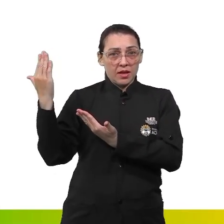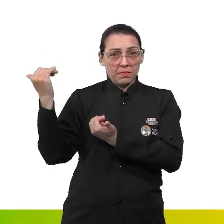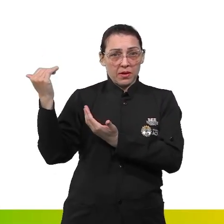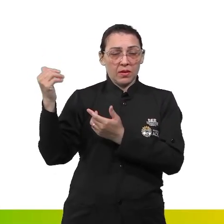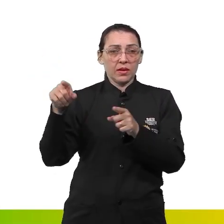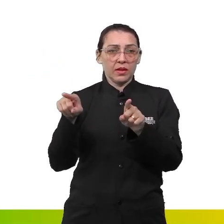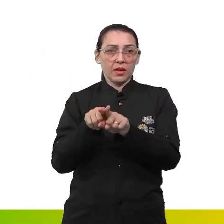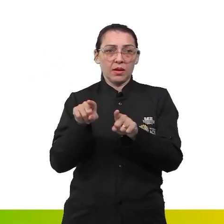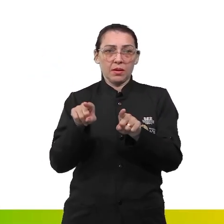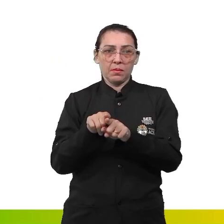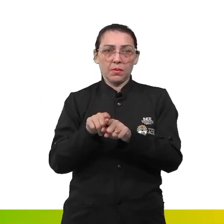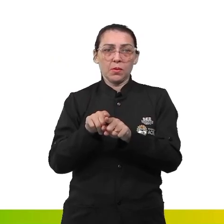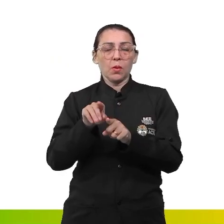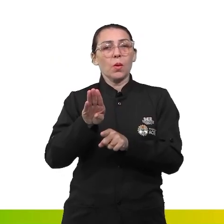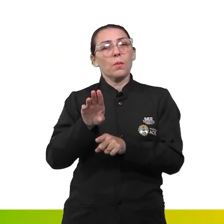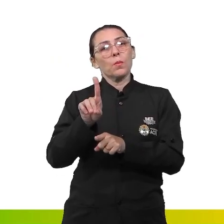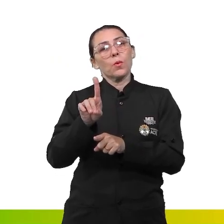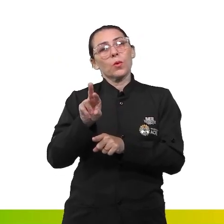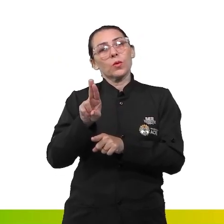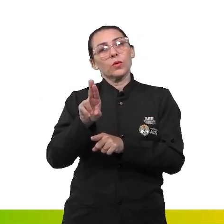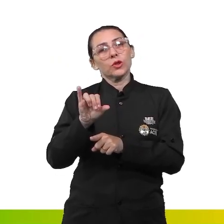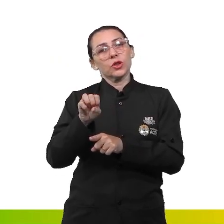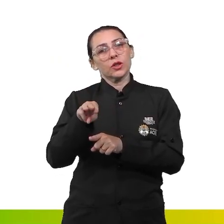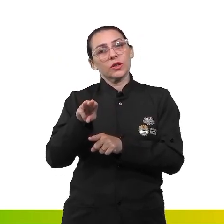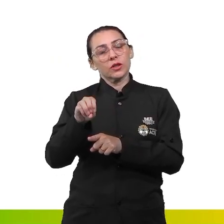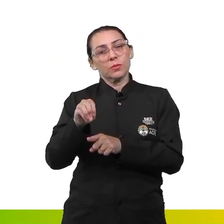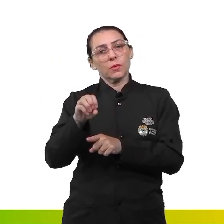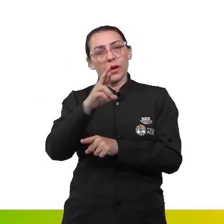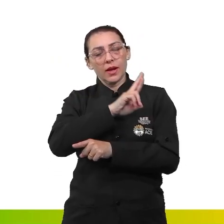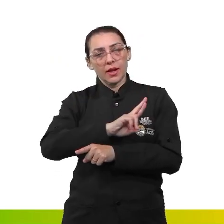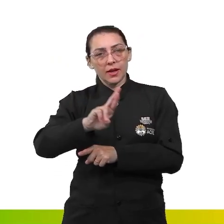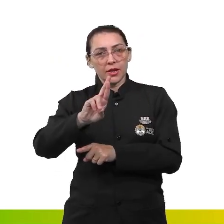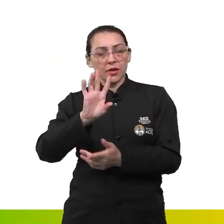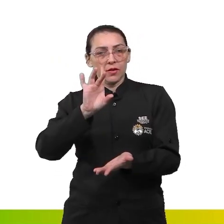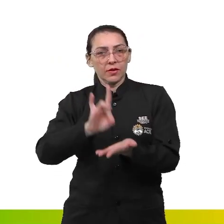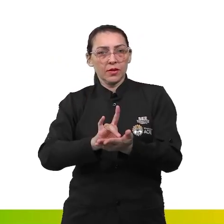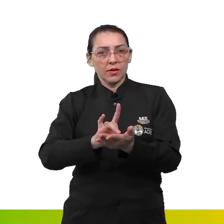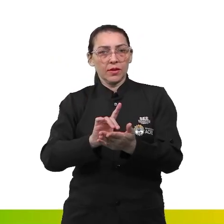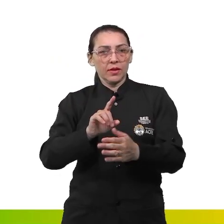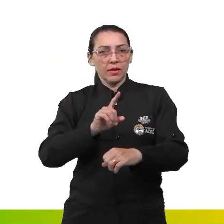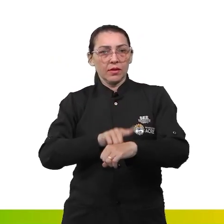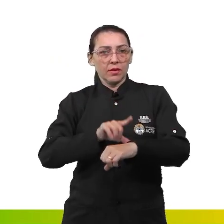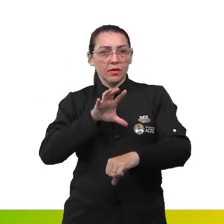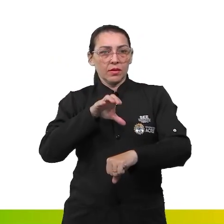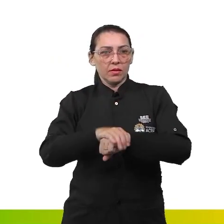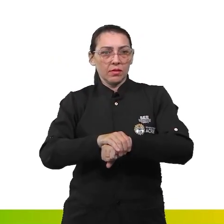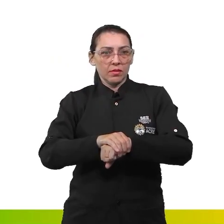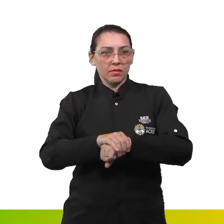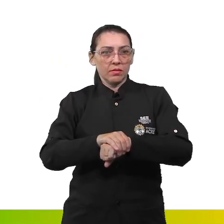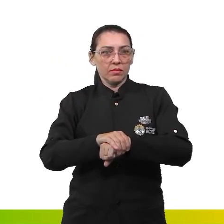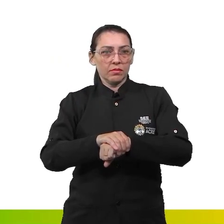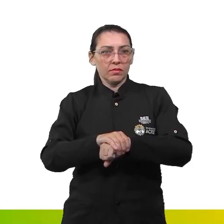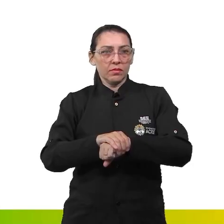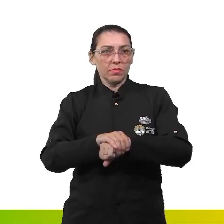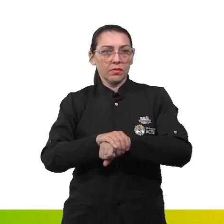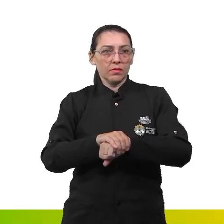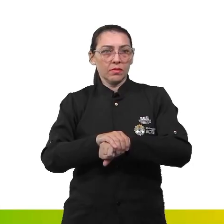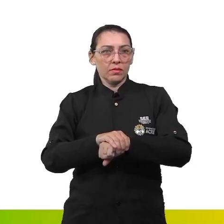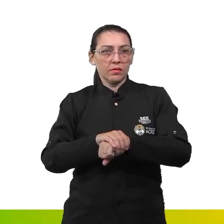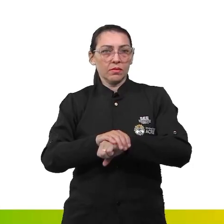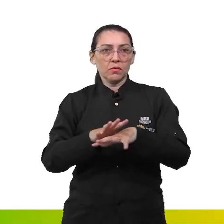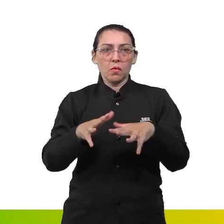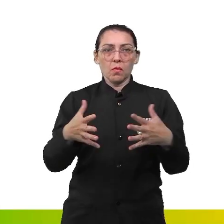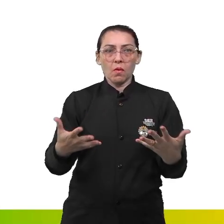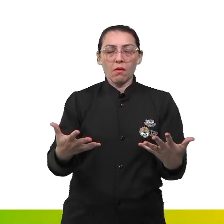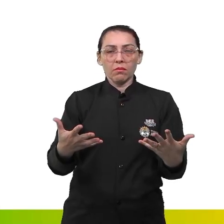Na imposição do budismo como religião oficial durante os processos de colonização. E aí? Qual vocês acham que é o